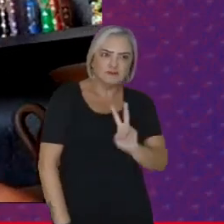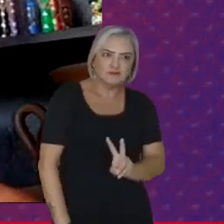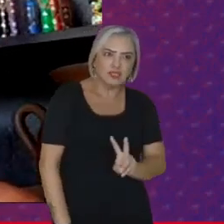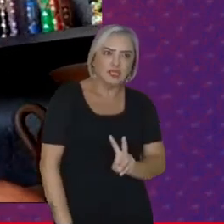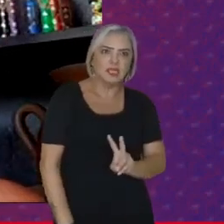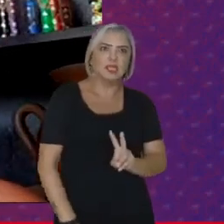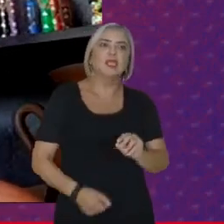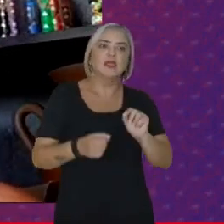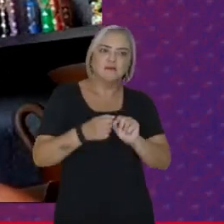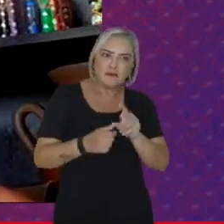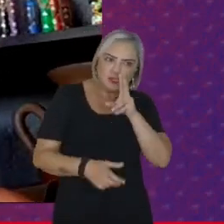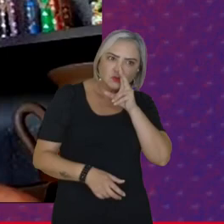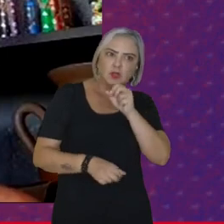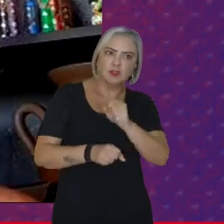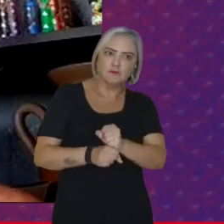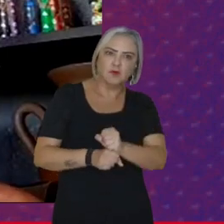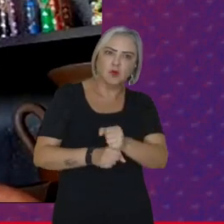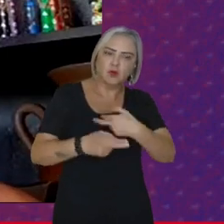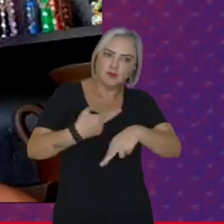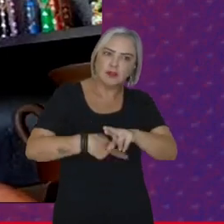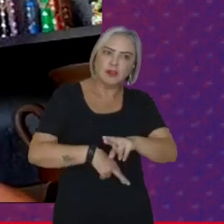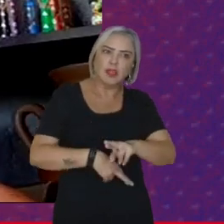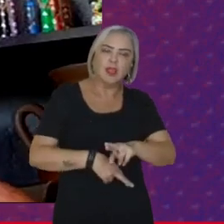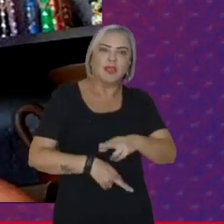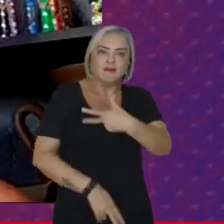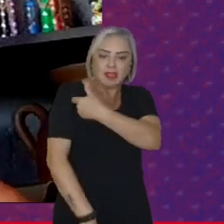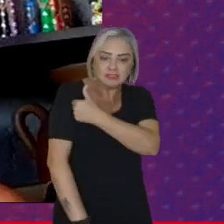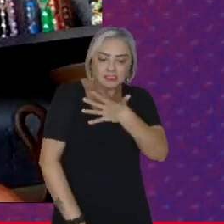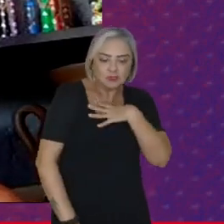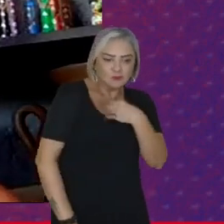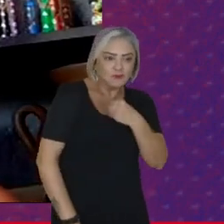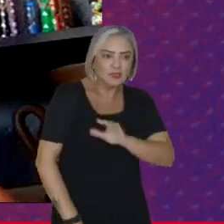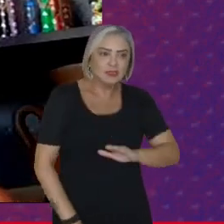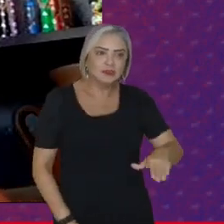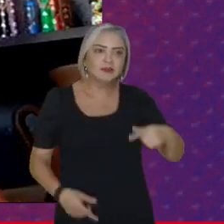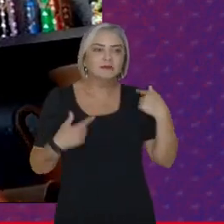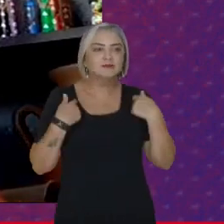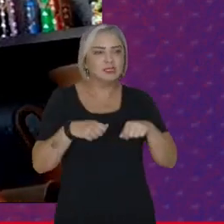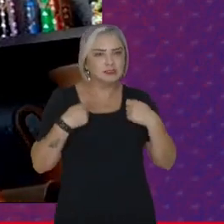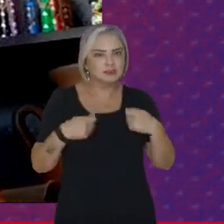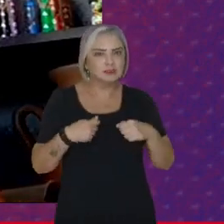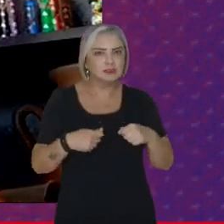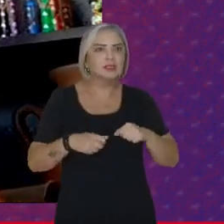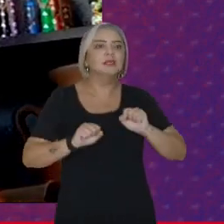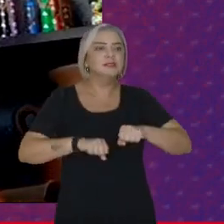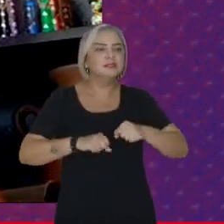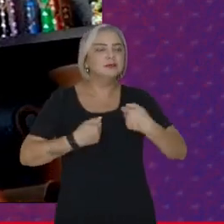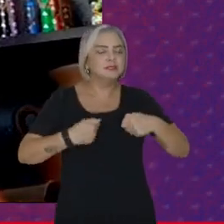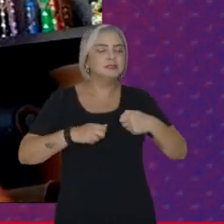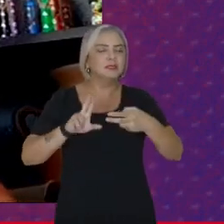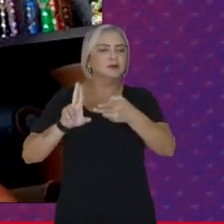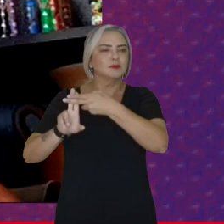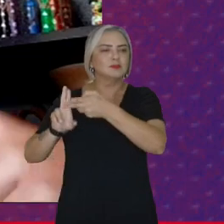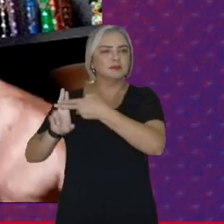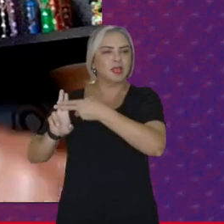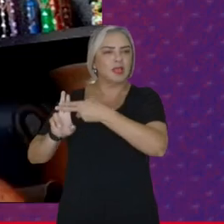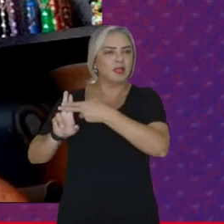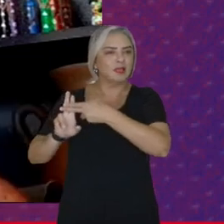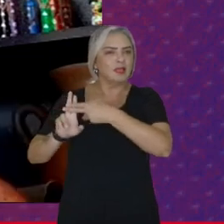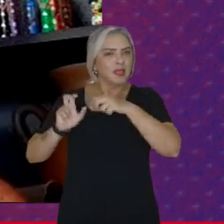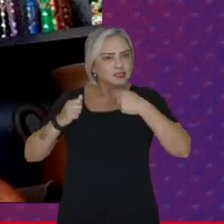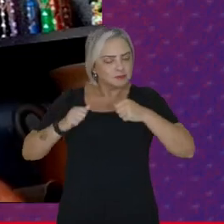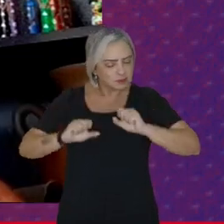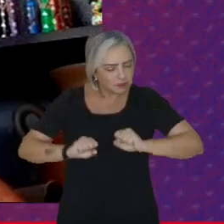façam os reforços, vacinem as suas crianças, porque a gente precisa, sim, do Sistema Único de Saúde que a gente